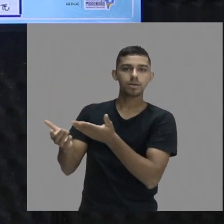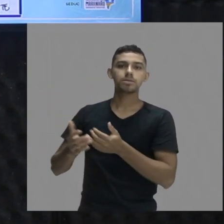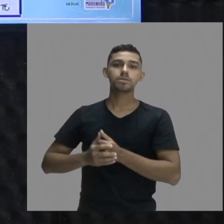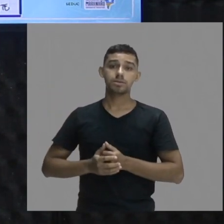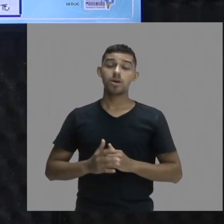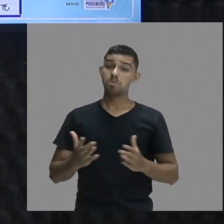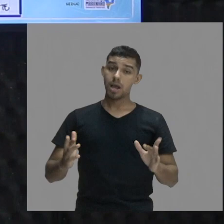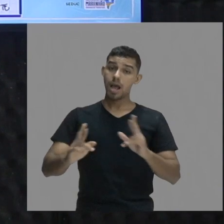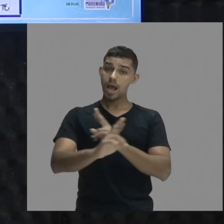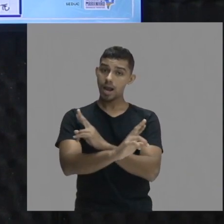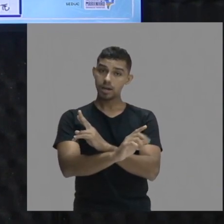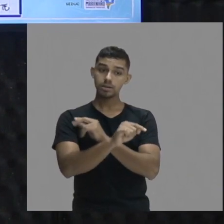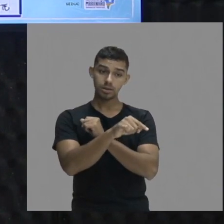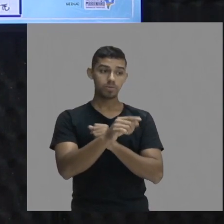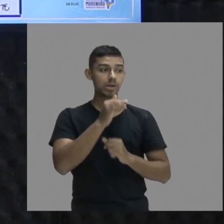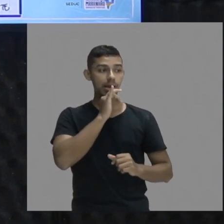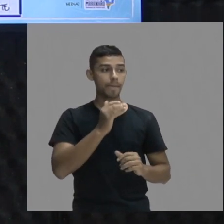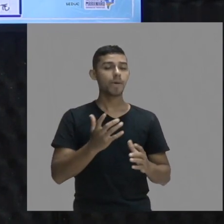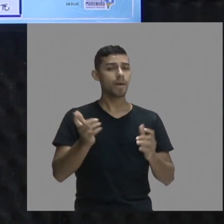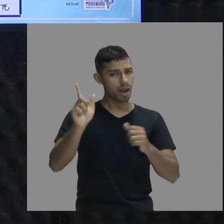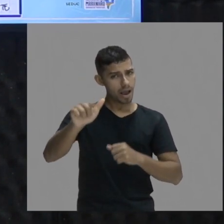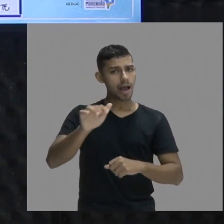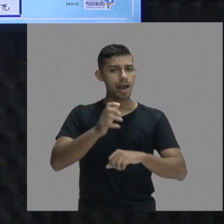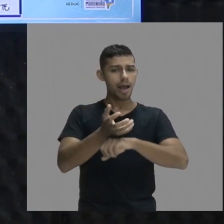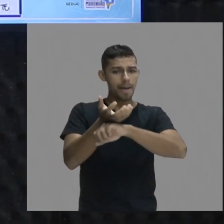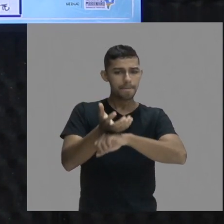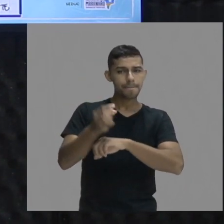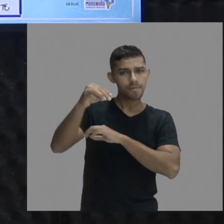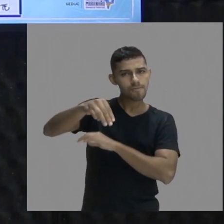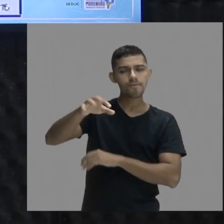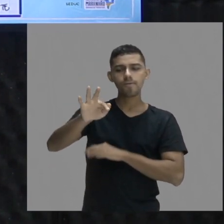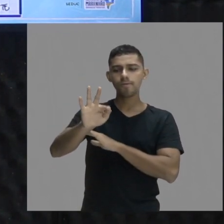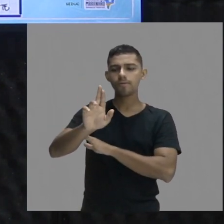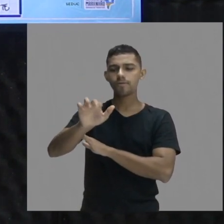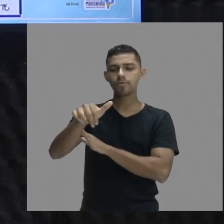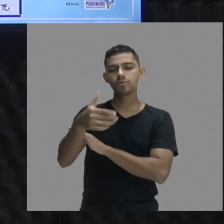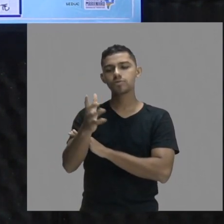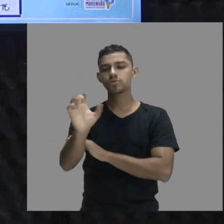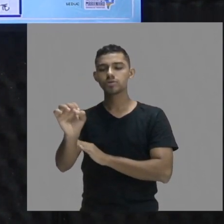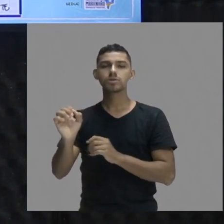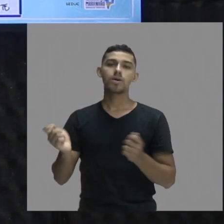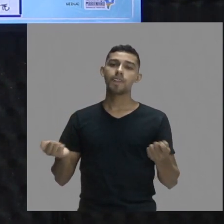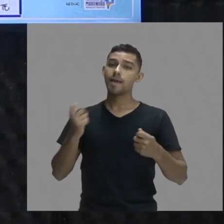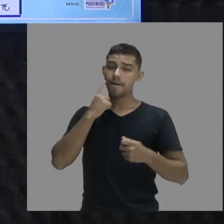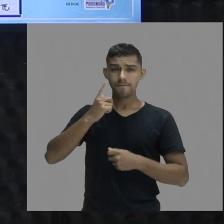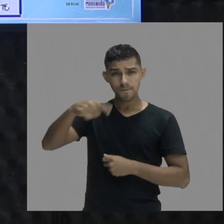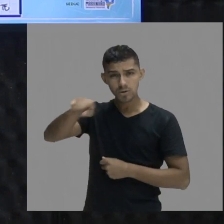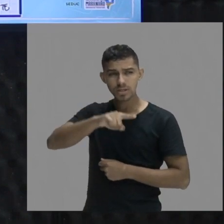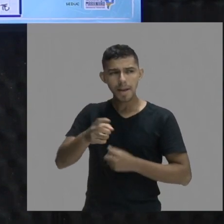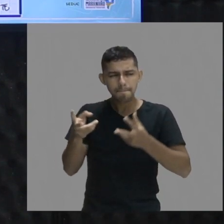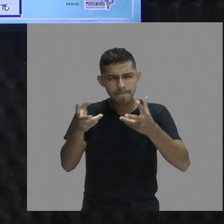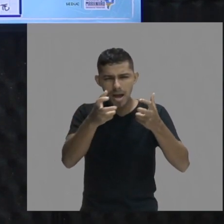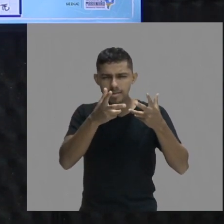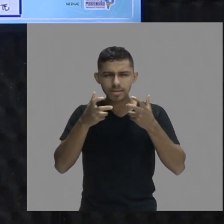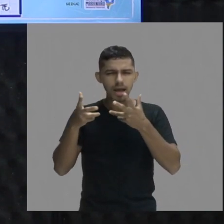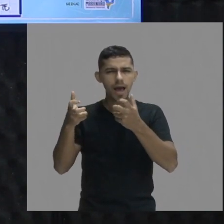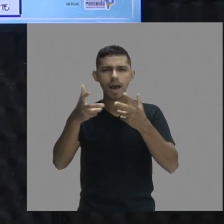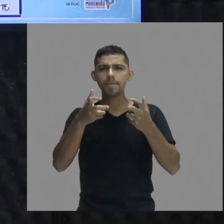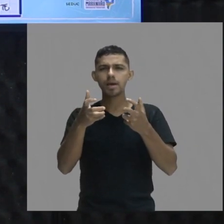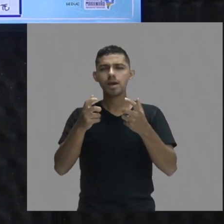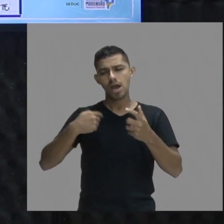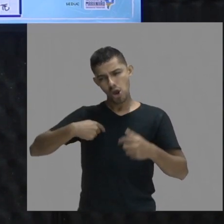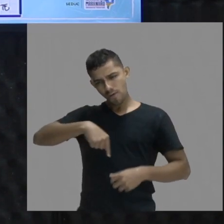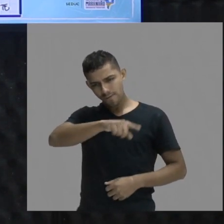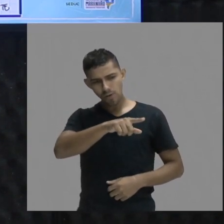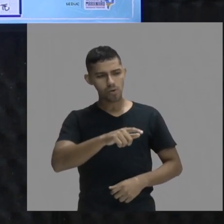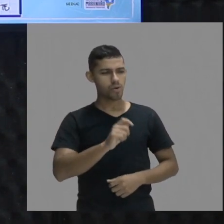essa relação aí pode ser uma relação de função. Porque você percebe que quando você vai à padaria